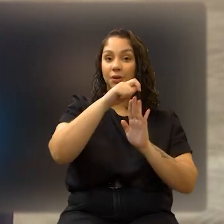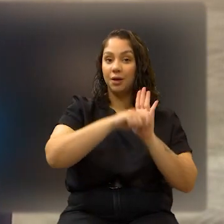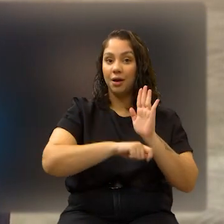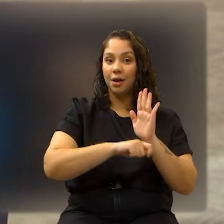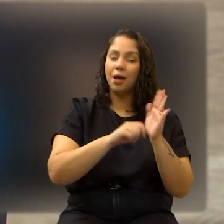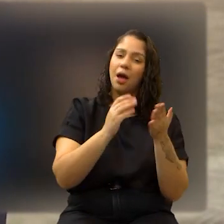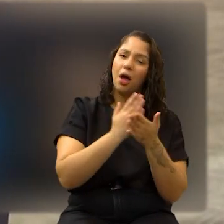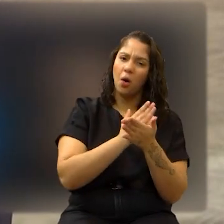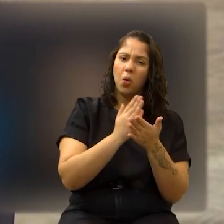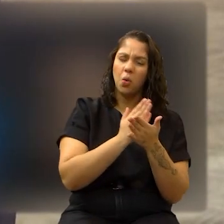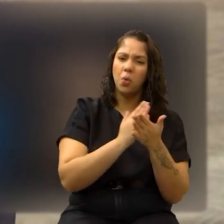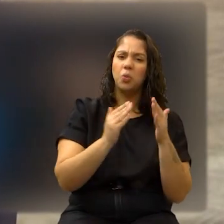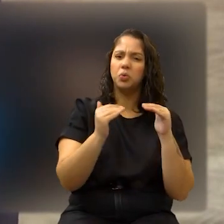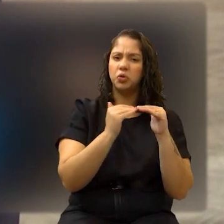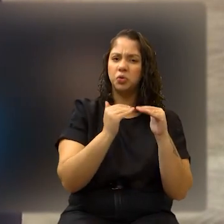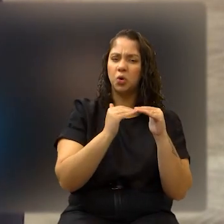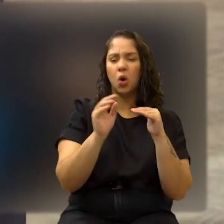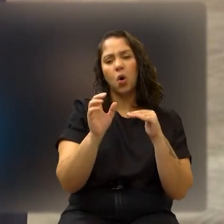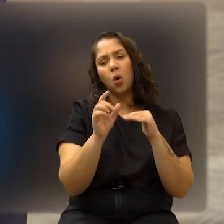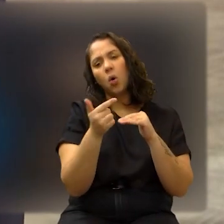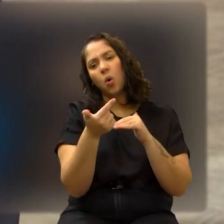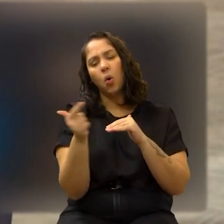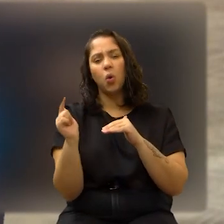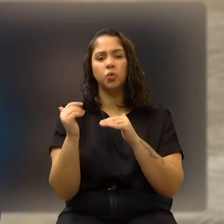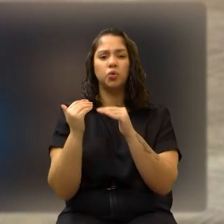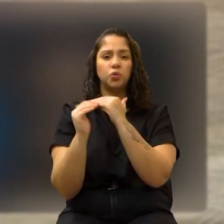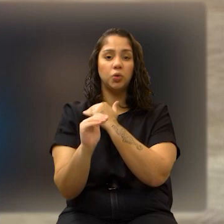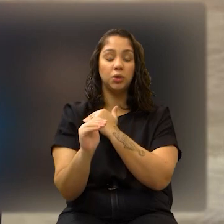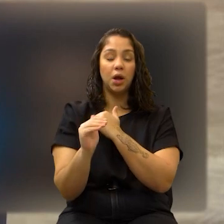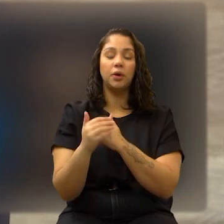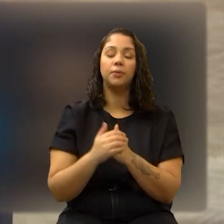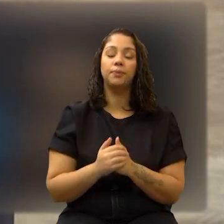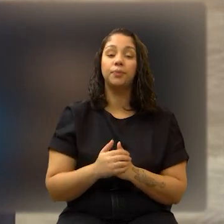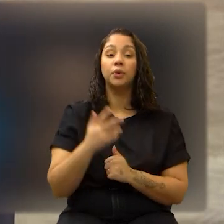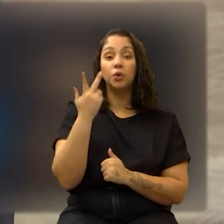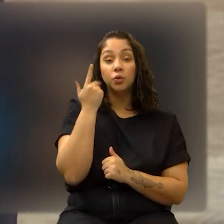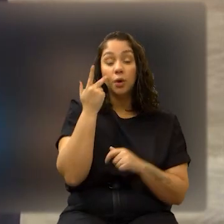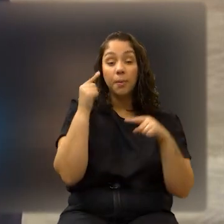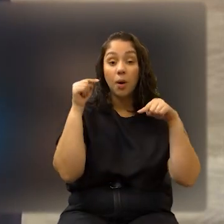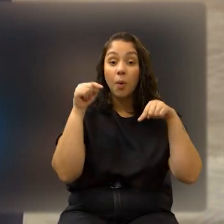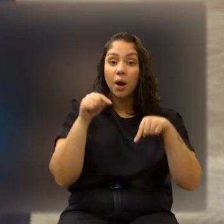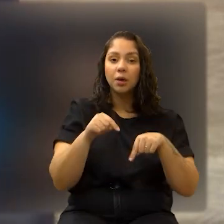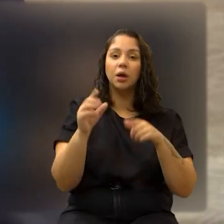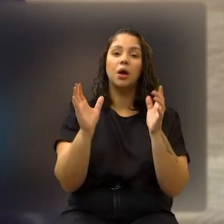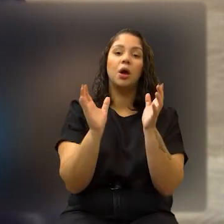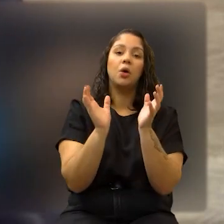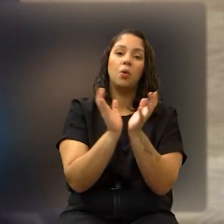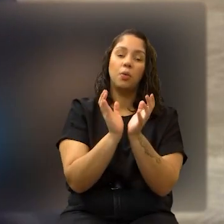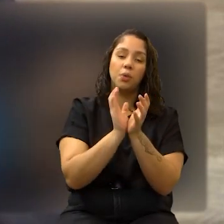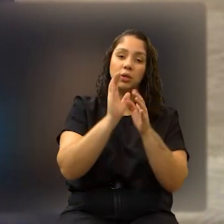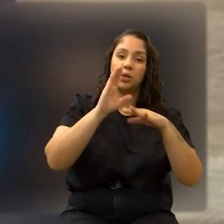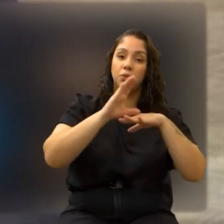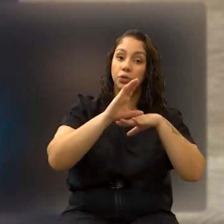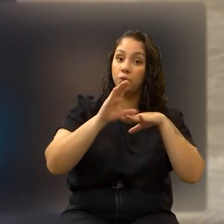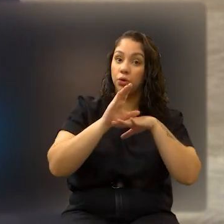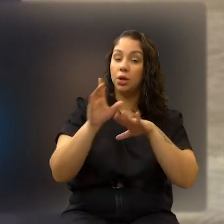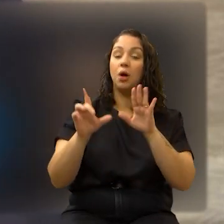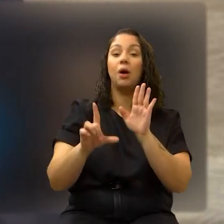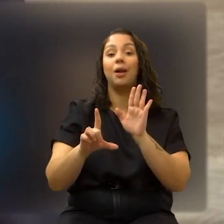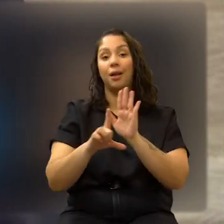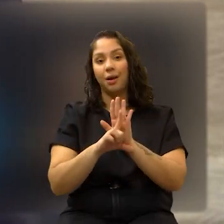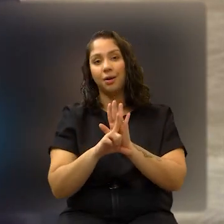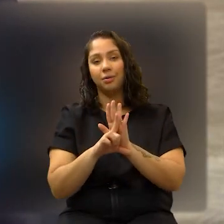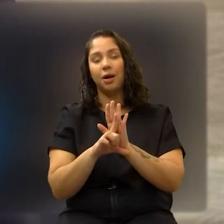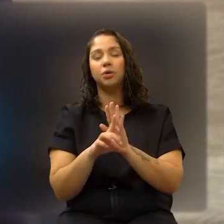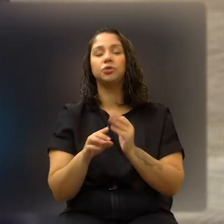11 pareceres, alguns favoráveis, outros contrários. Normalmente, como essa é uma comissão de constituição e